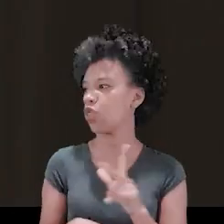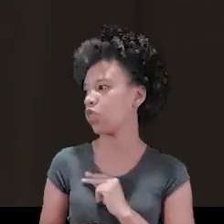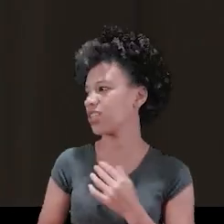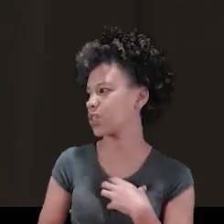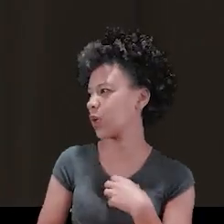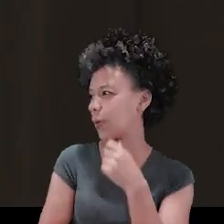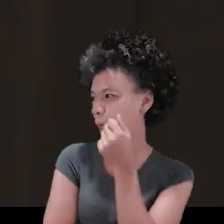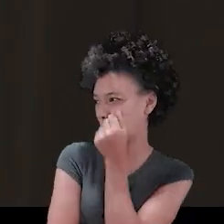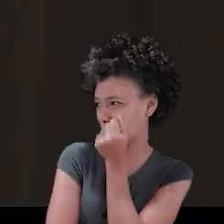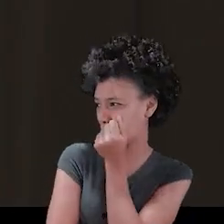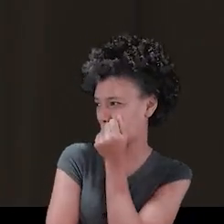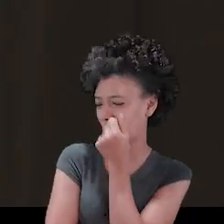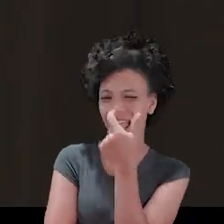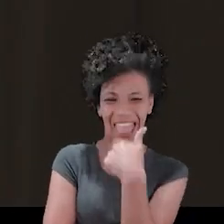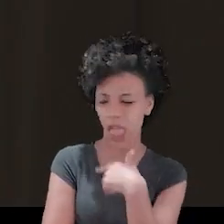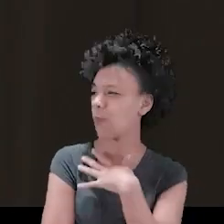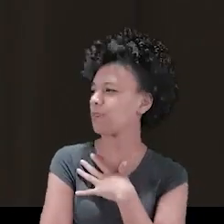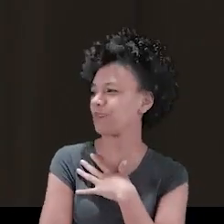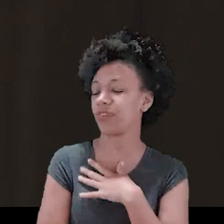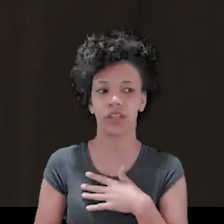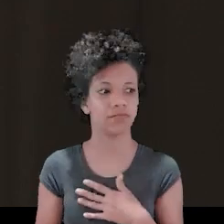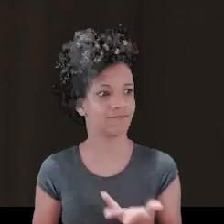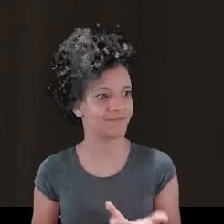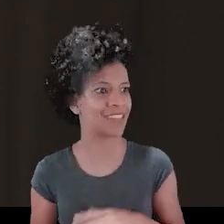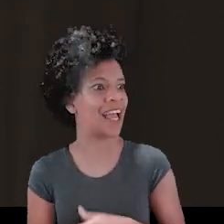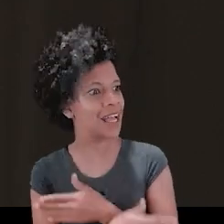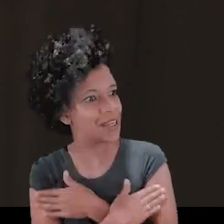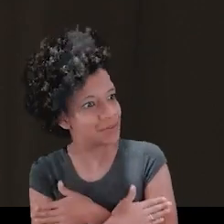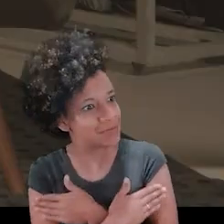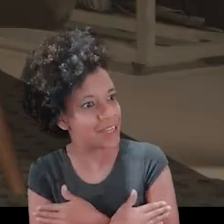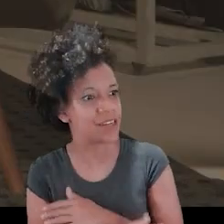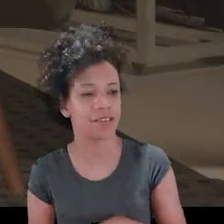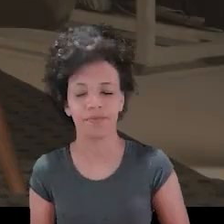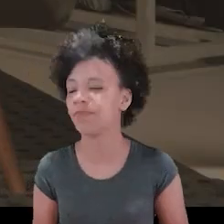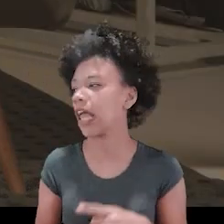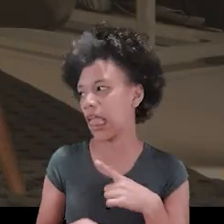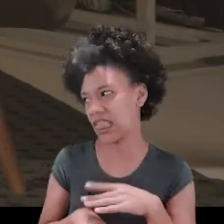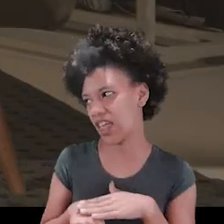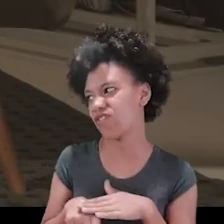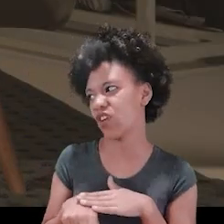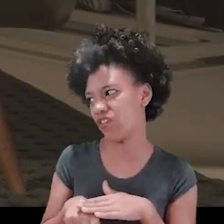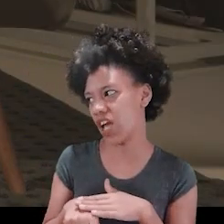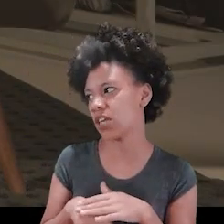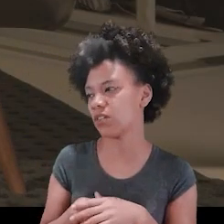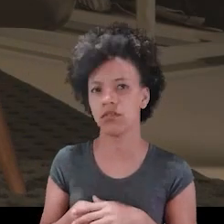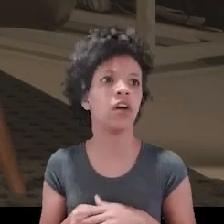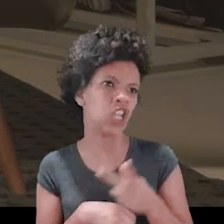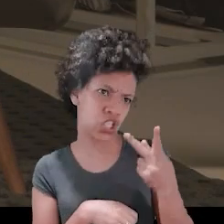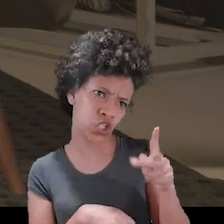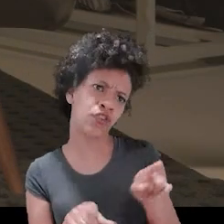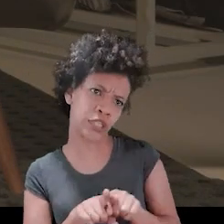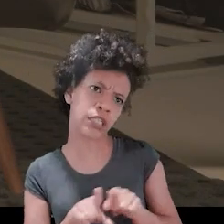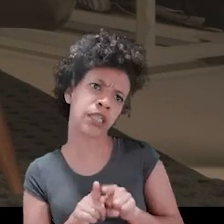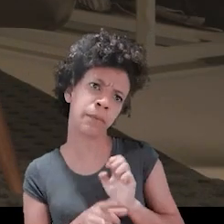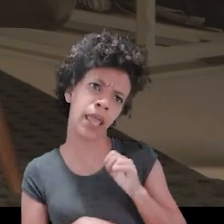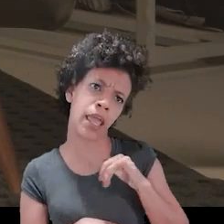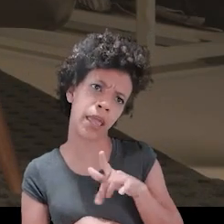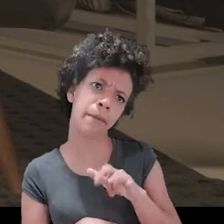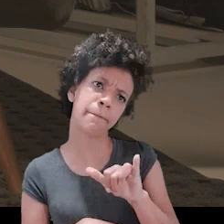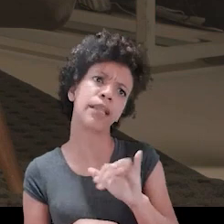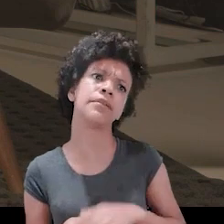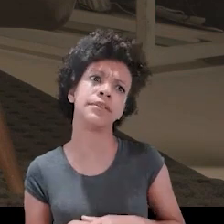pessoas é muito eu e Me Abraça a gente saiu essa conversa muito eu vou falar de você